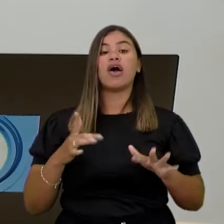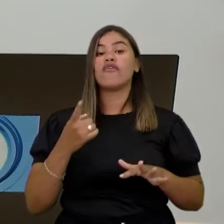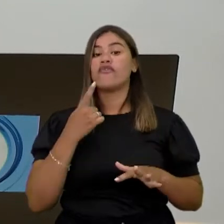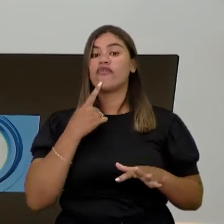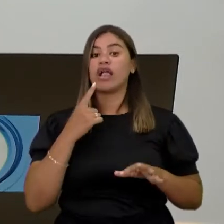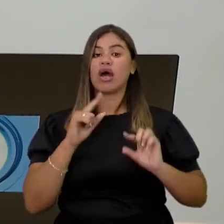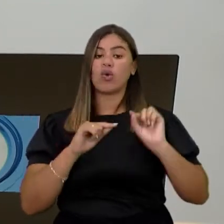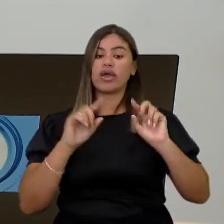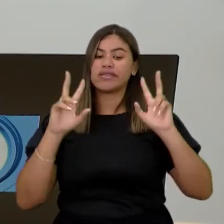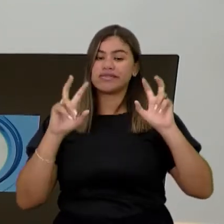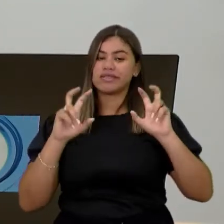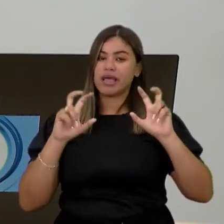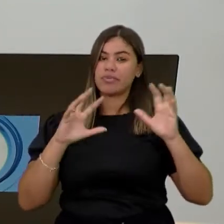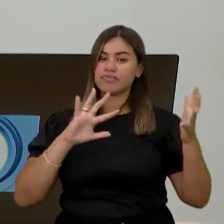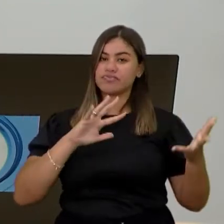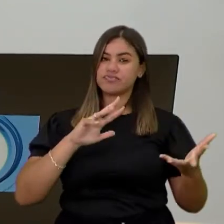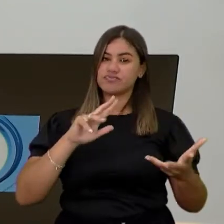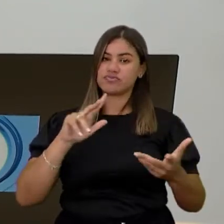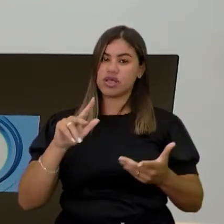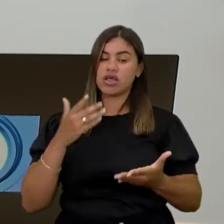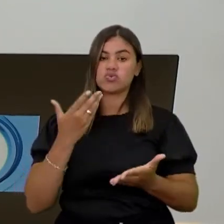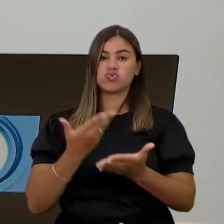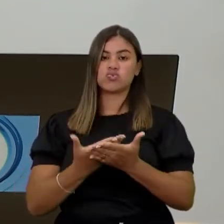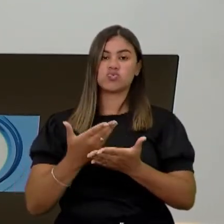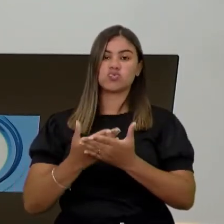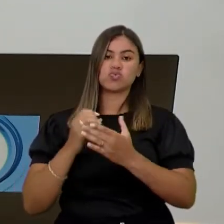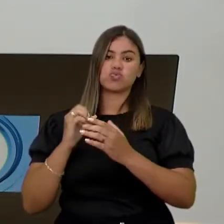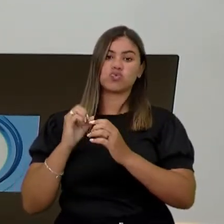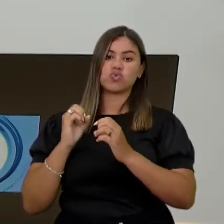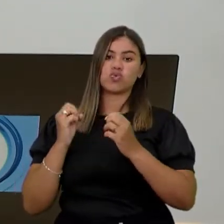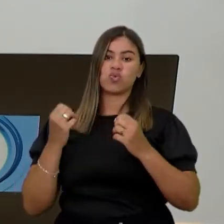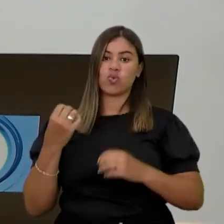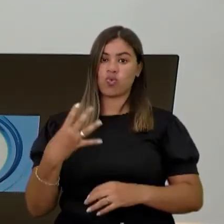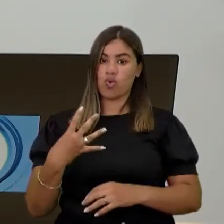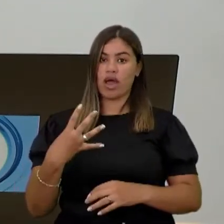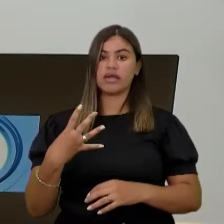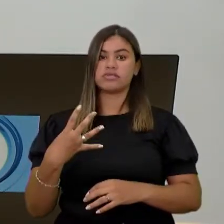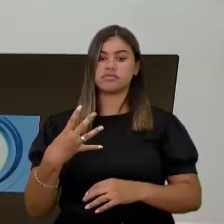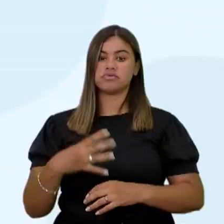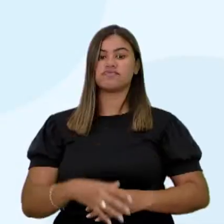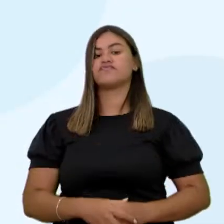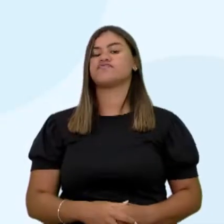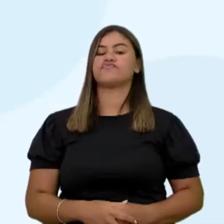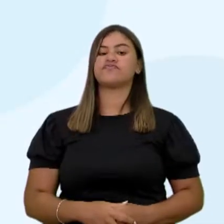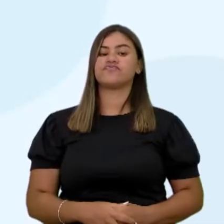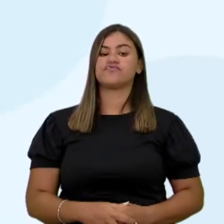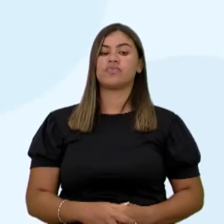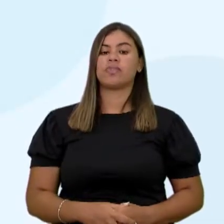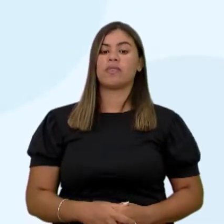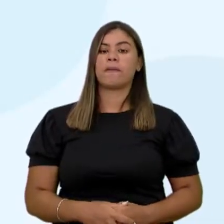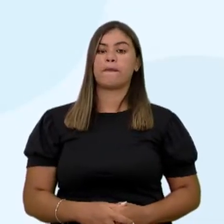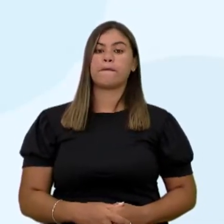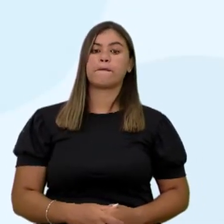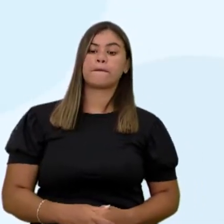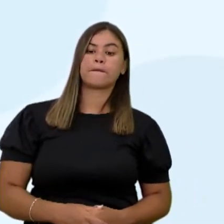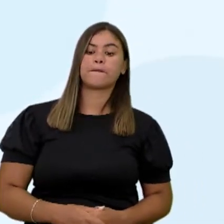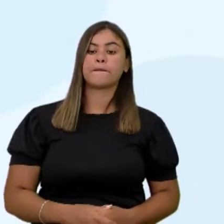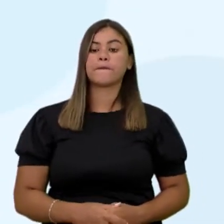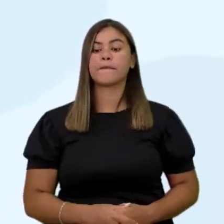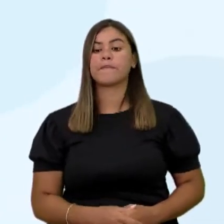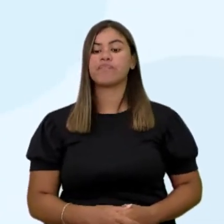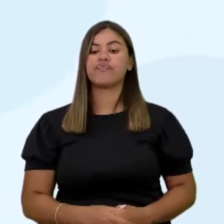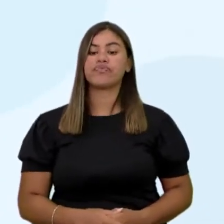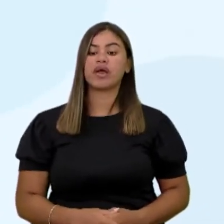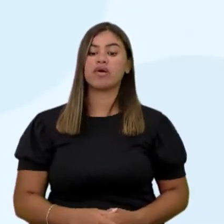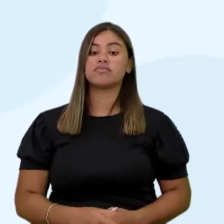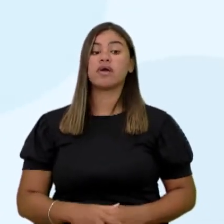pautas internacionais. Está aí, ó, a aula 4, é a aula de agora, pautas internacionais. Então, estamos nesse. Então, o que é uma pauta?